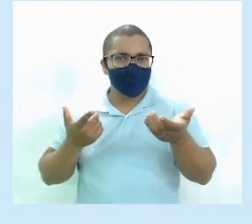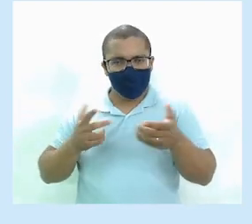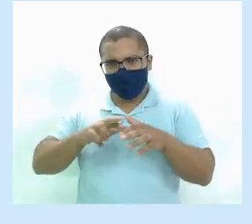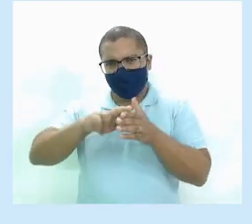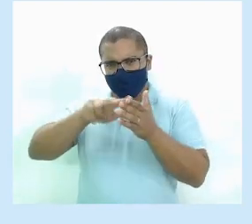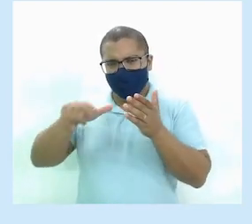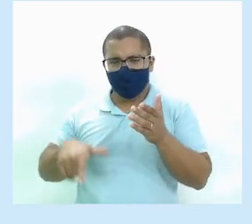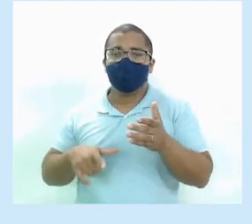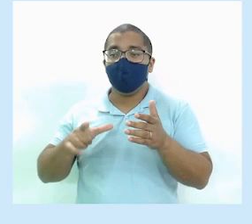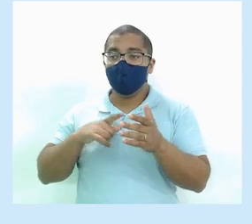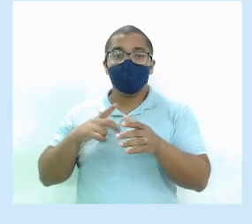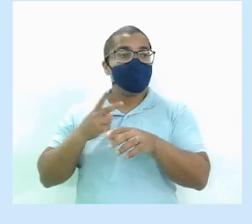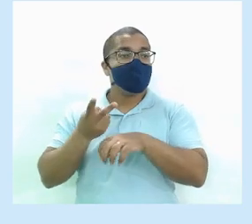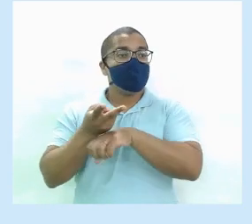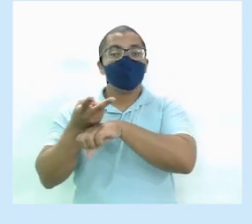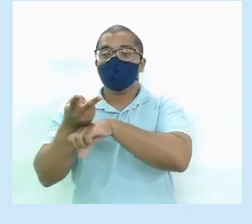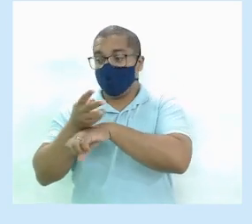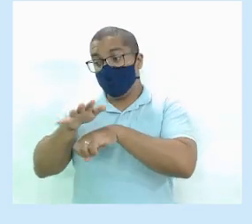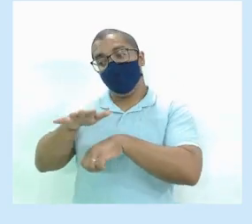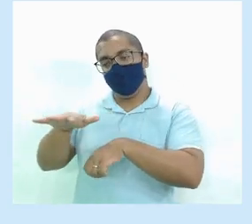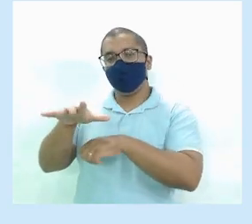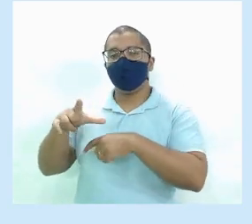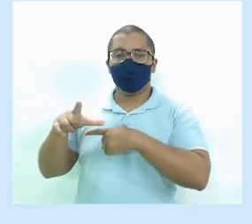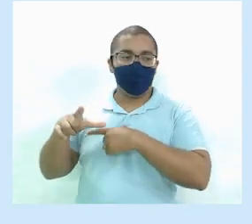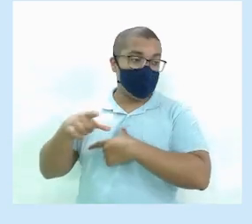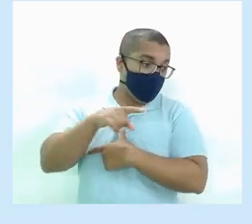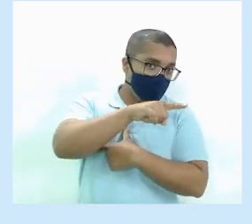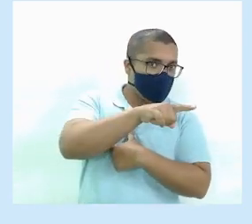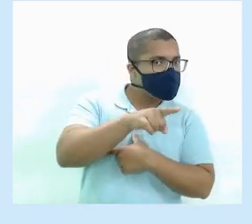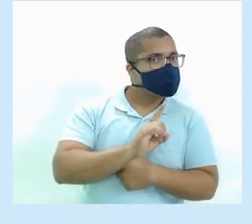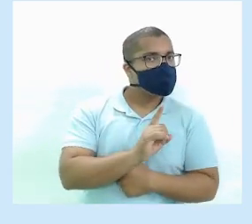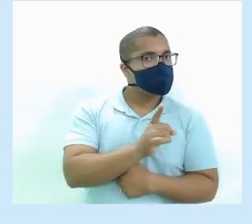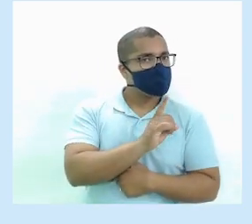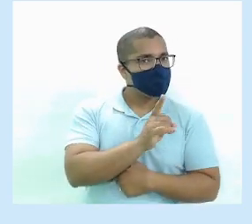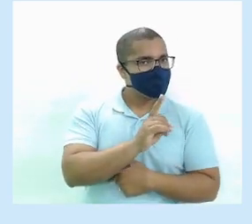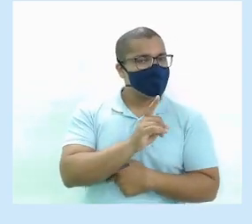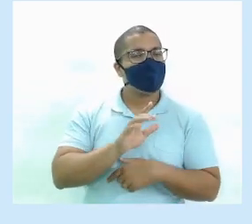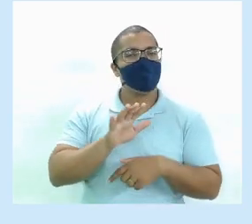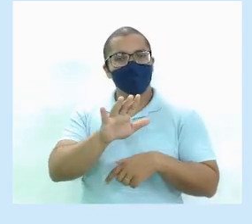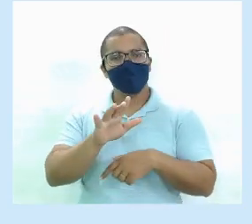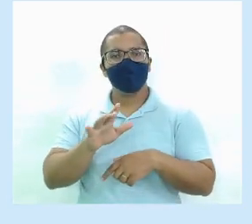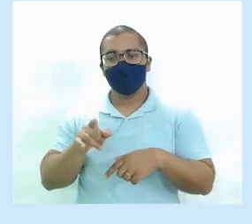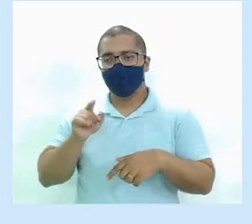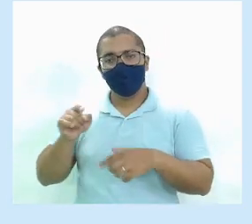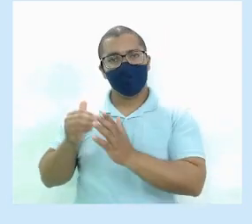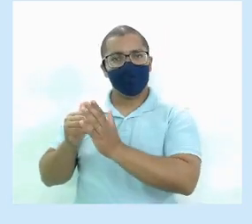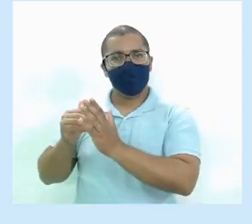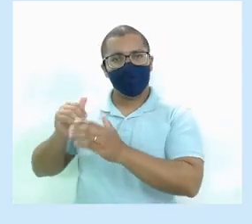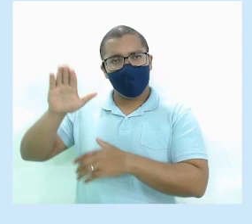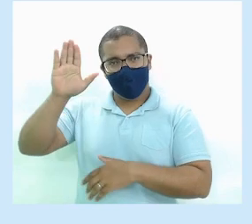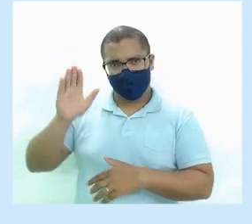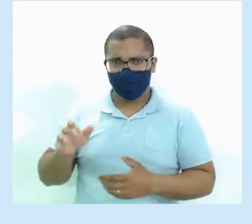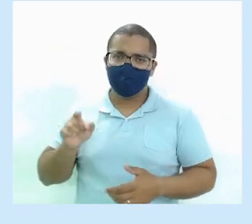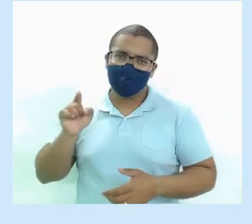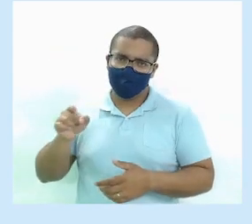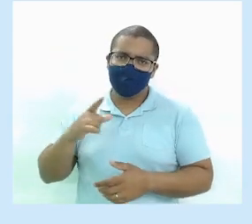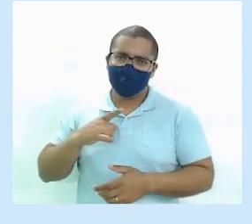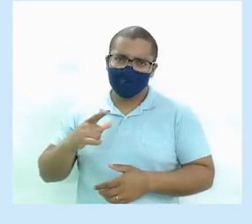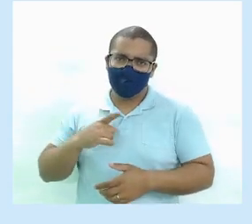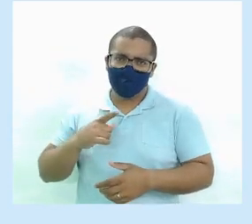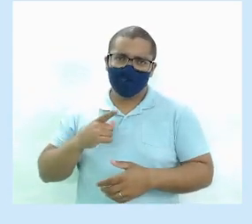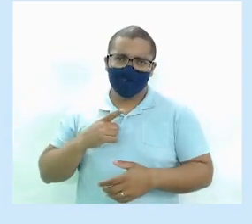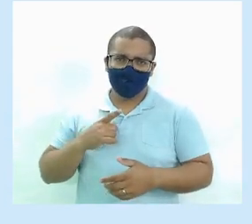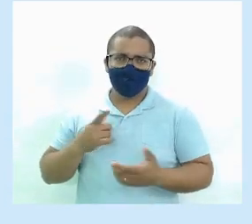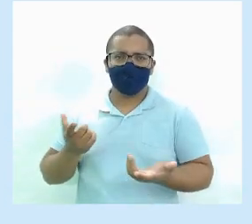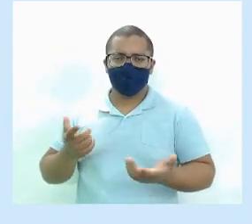em busca, né, de conquistar esses territórios, eu vou ter maior, né, questão